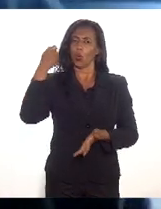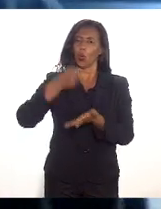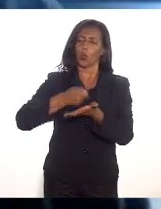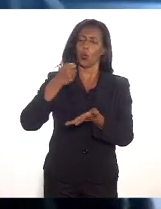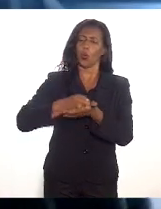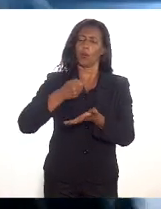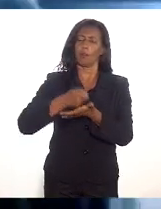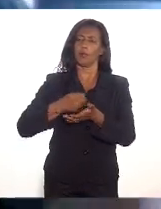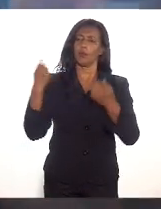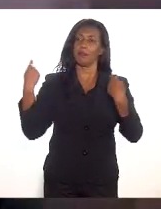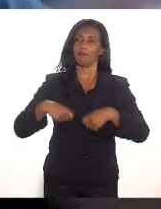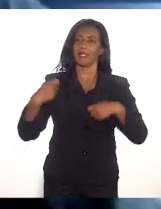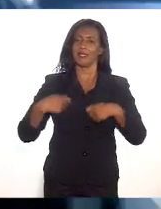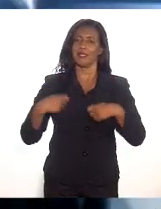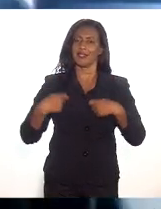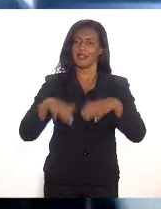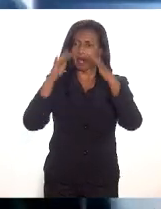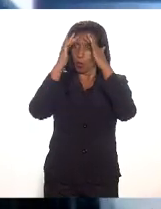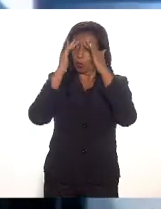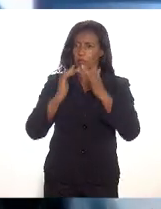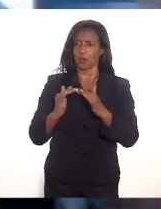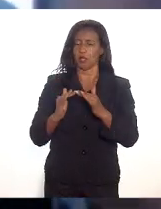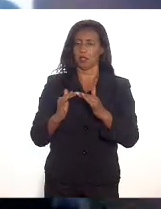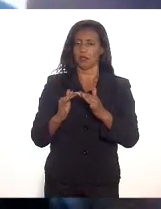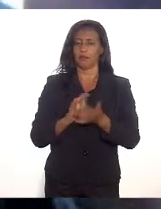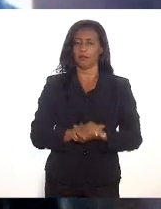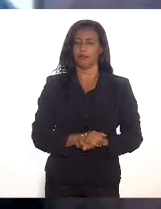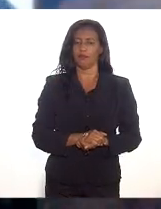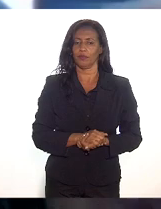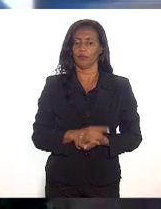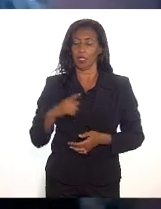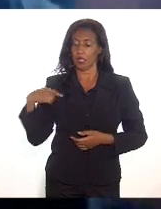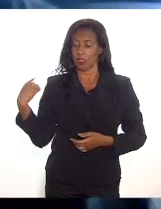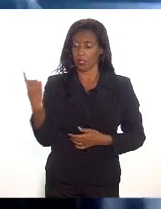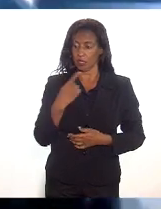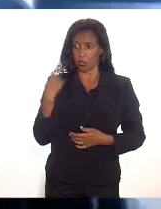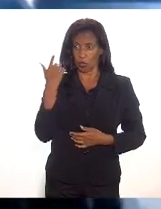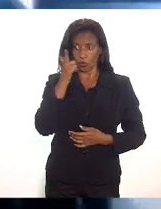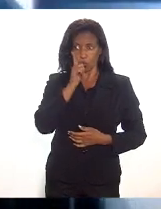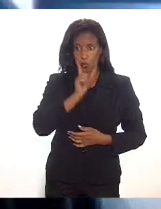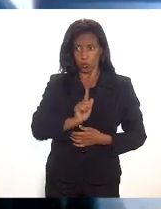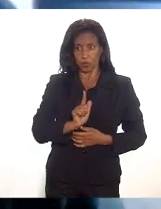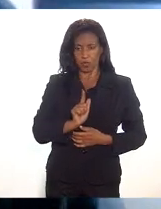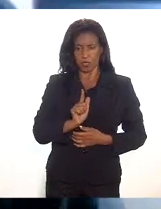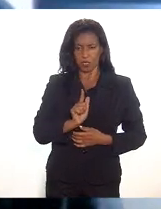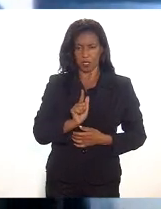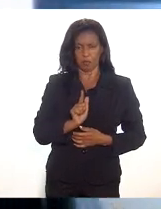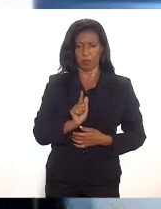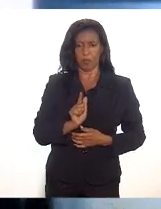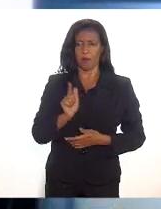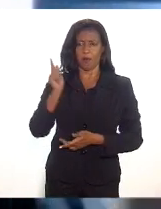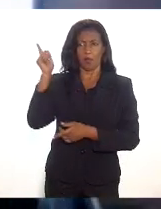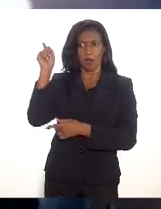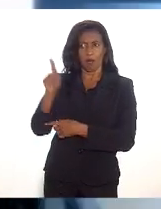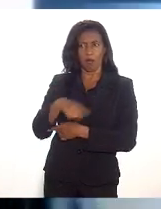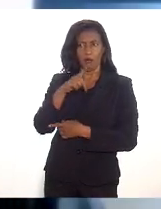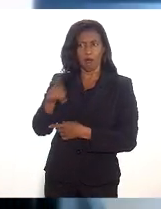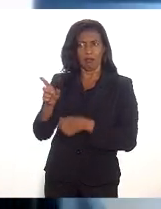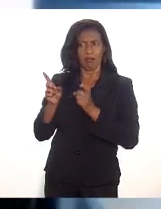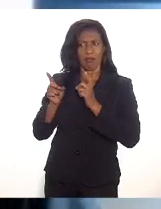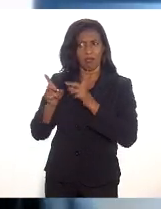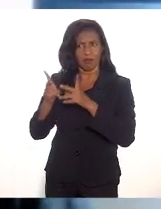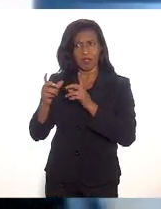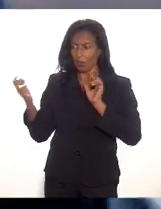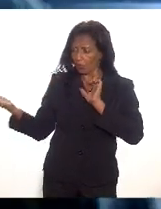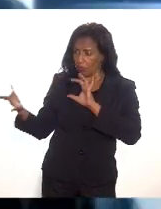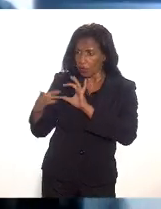aquilo que ela deveria cumprir. Que isso nos sirva de lição. Se nós conseguirmos, de fato, barrar essa privatização, vamos unir